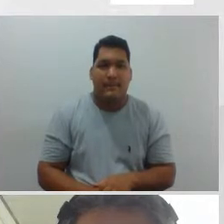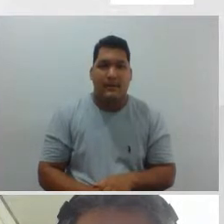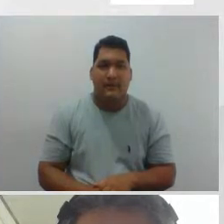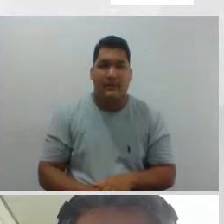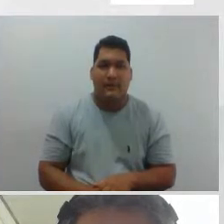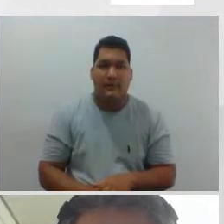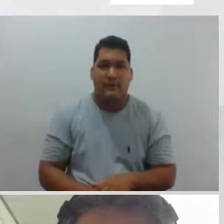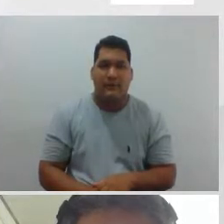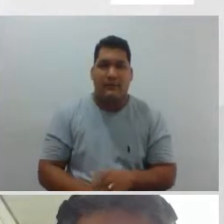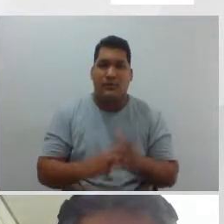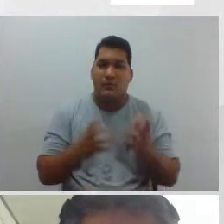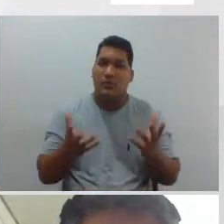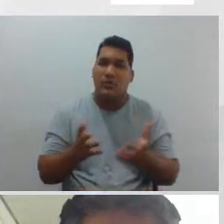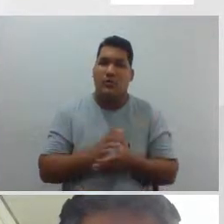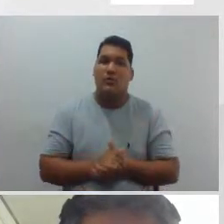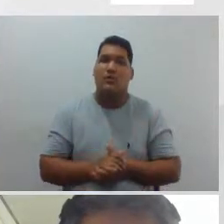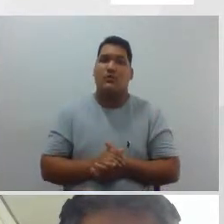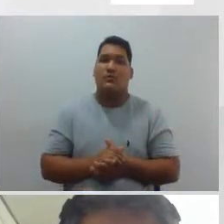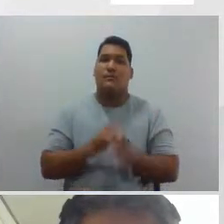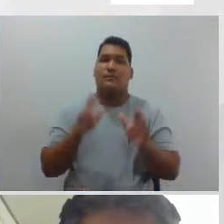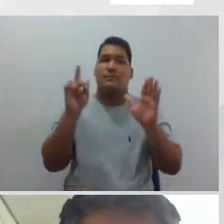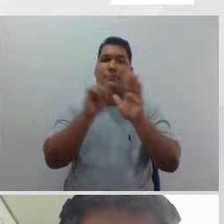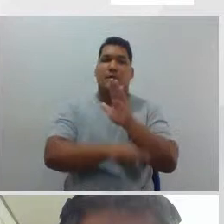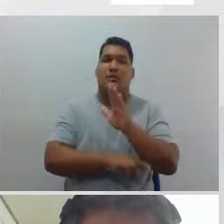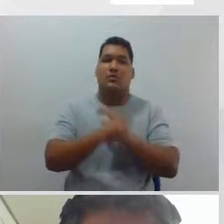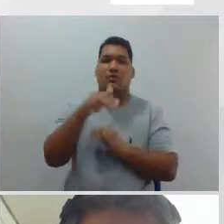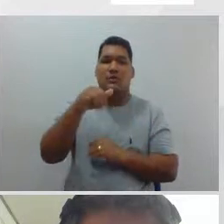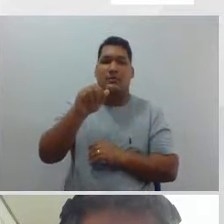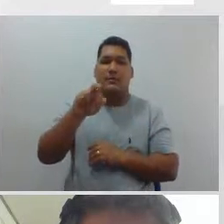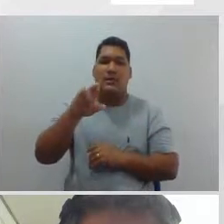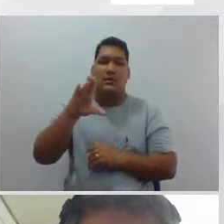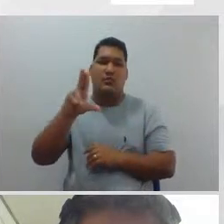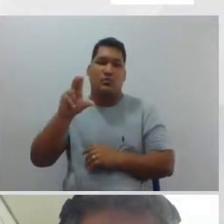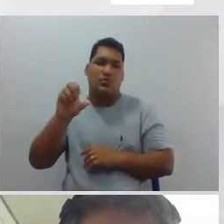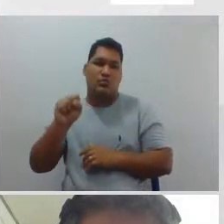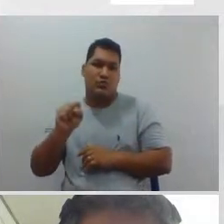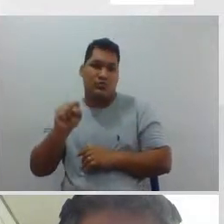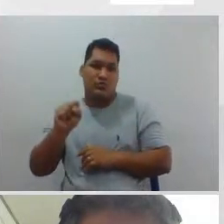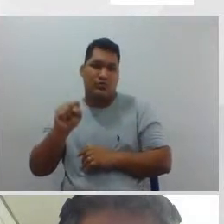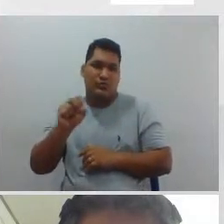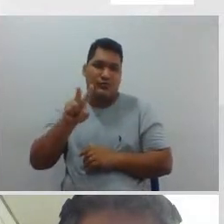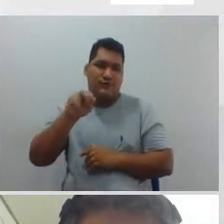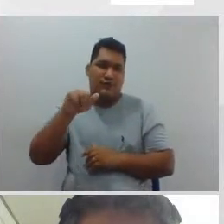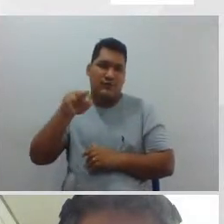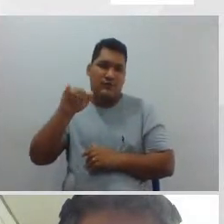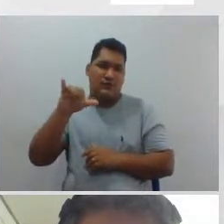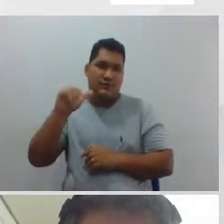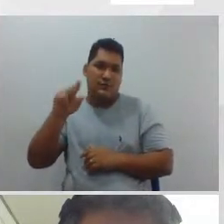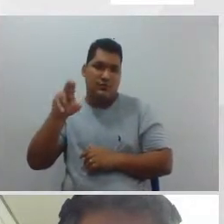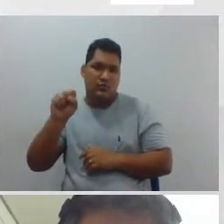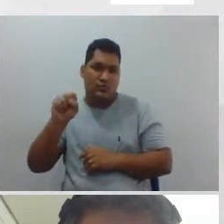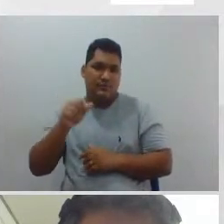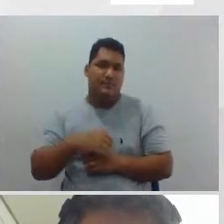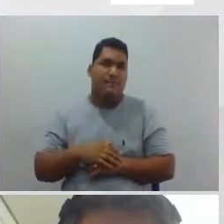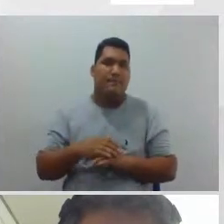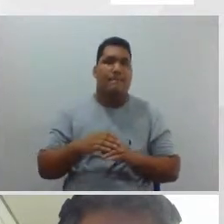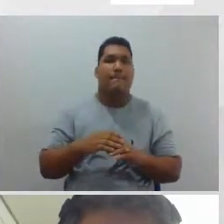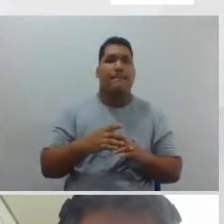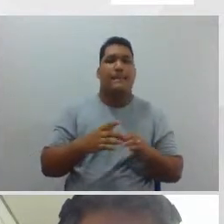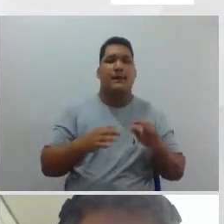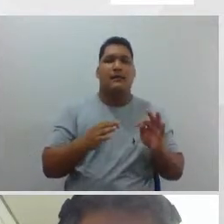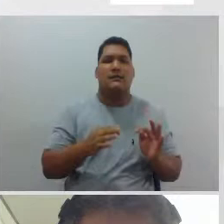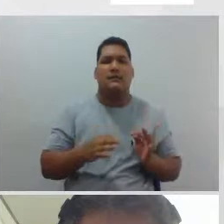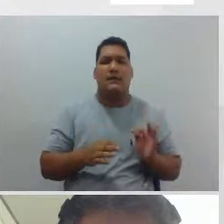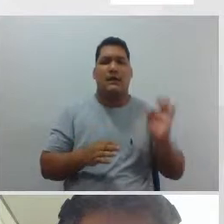Então, pergunta de Marcos Vinícius de Souza Almeida. As técnicas de otimização atuais